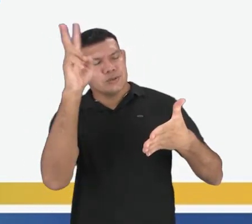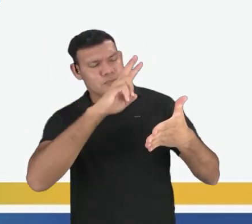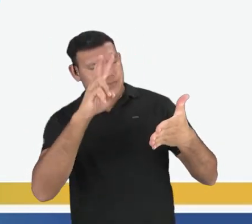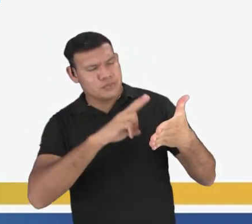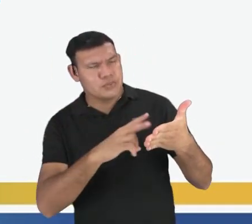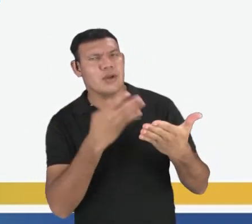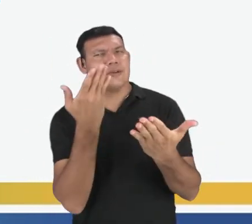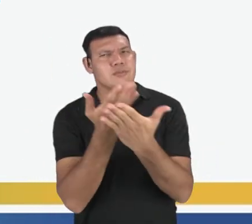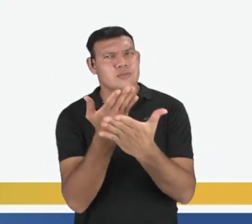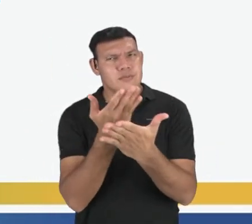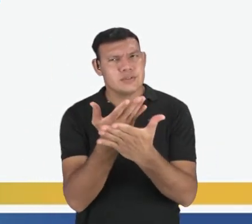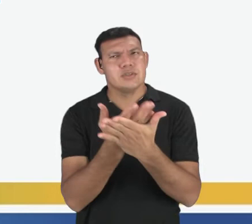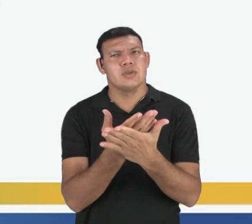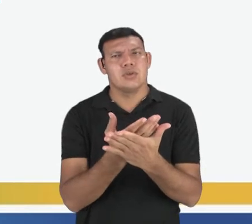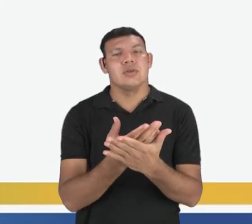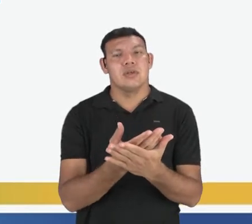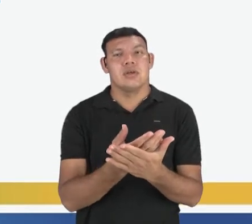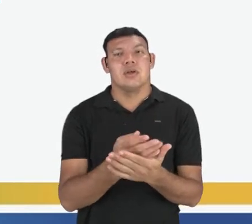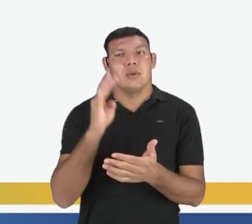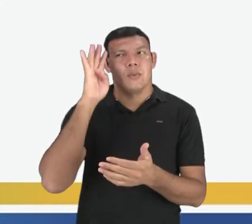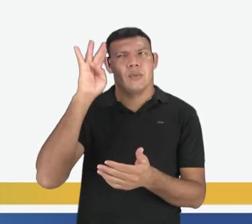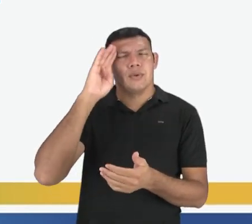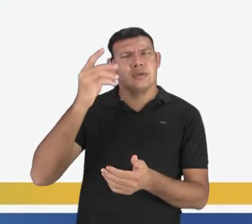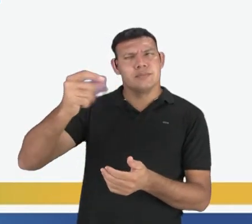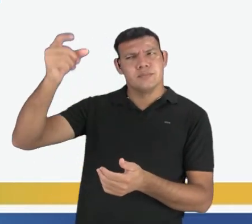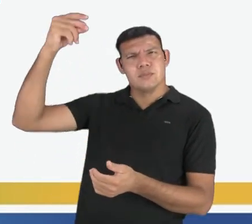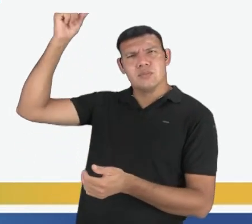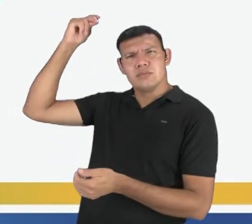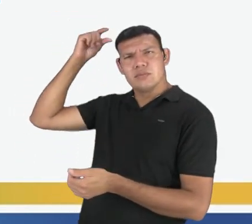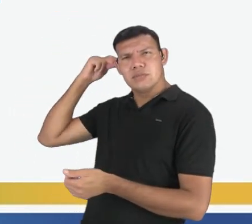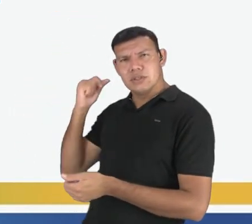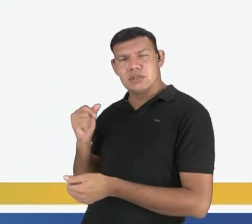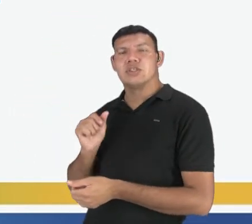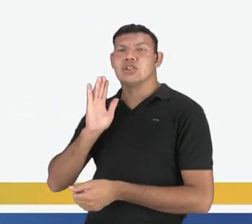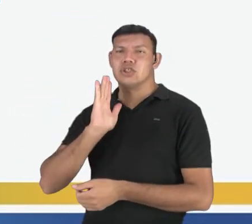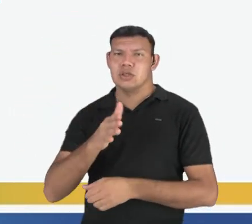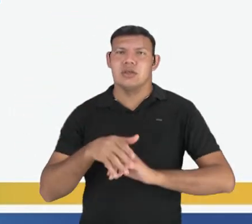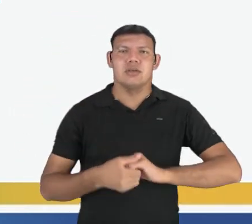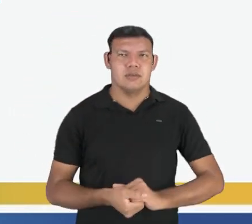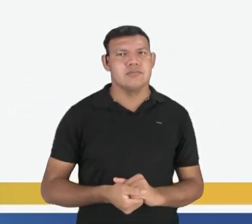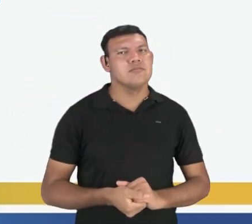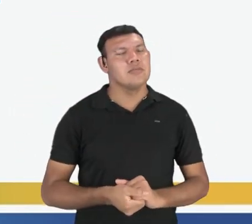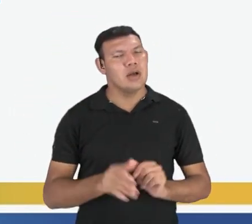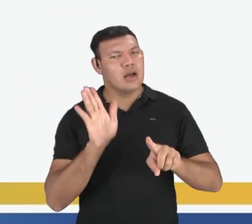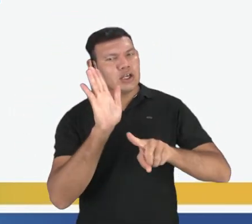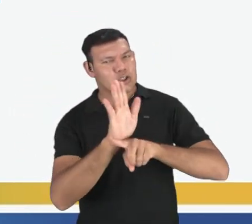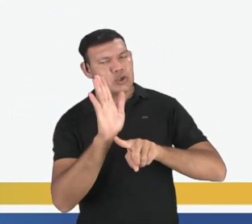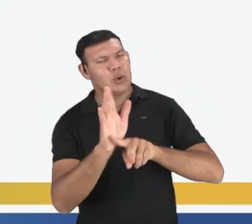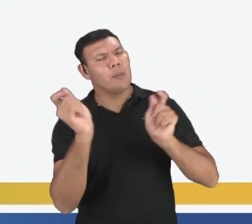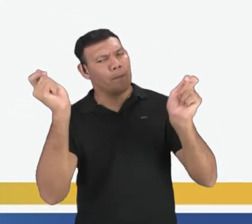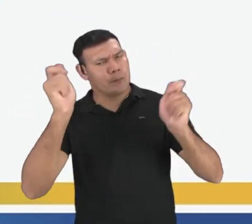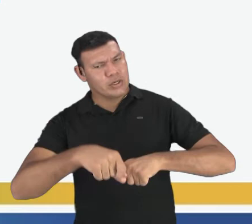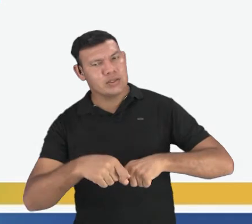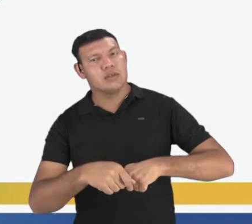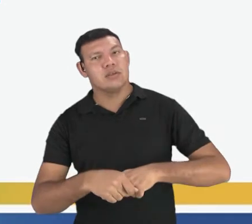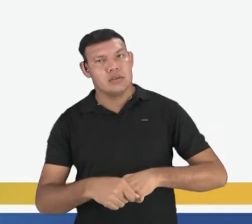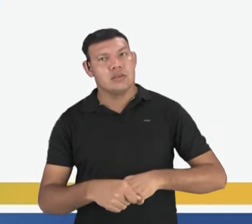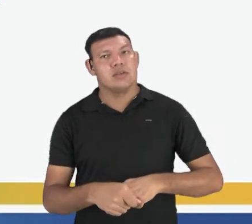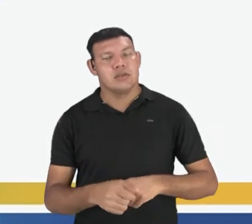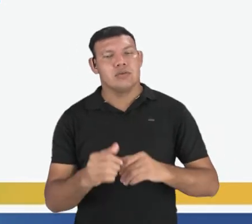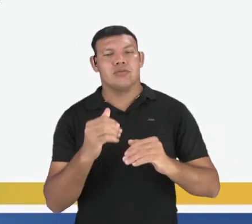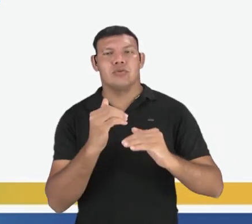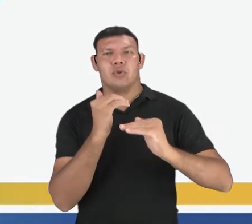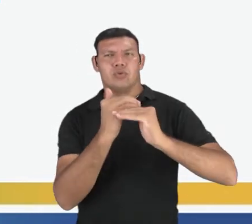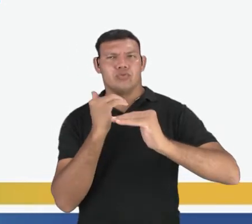mas ler e estudar o que disseram os outros pensadores, os outros filósofos. Eles podem auxiliar para